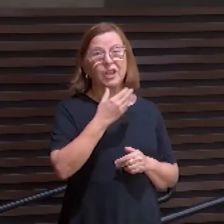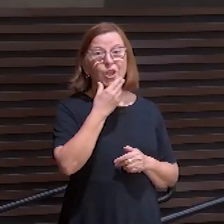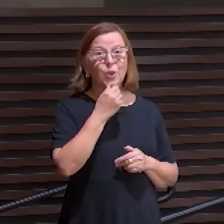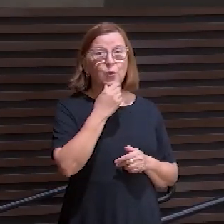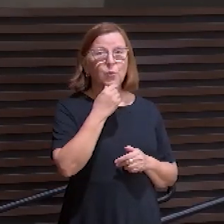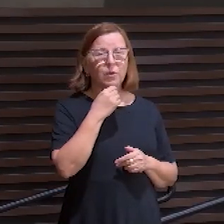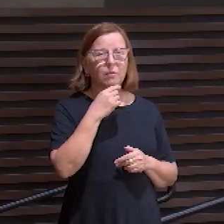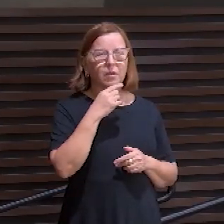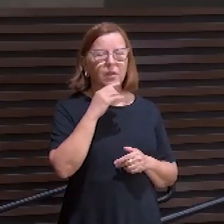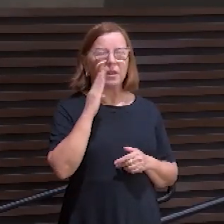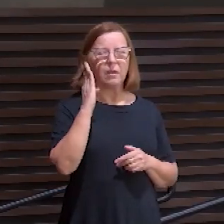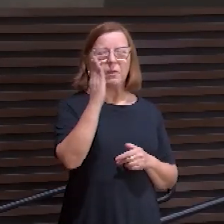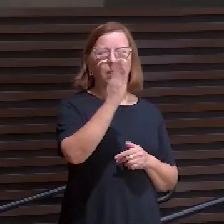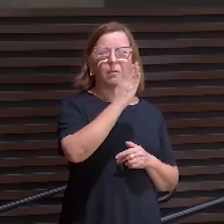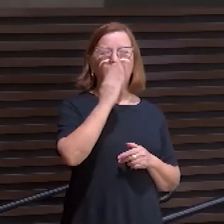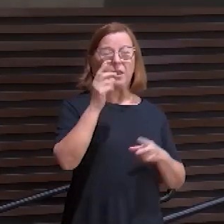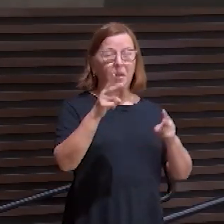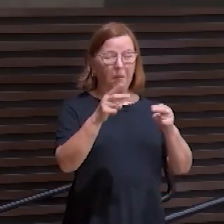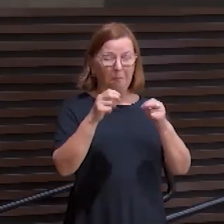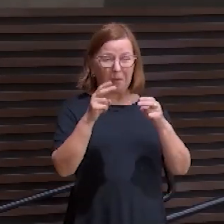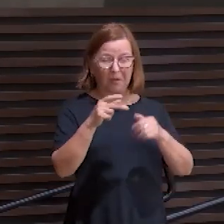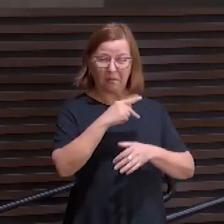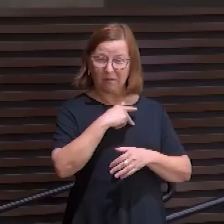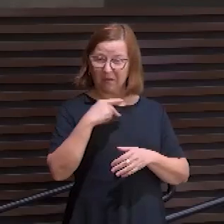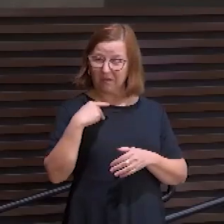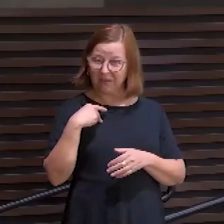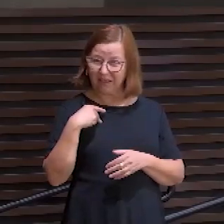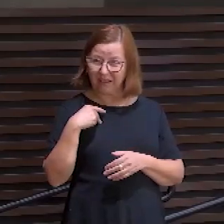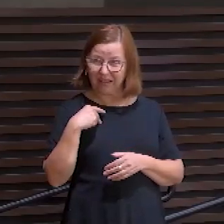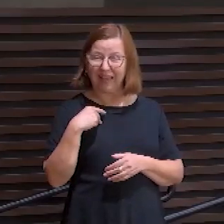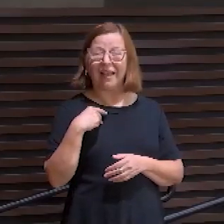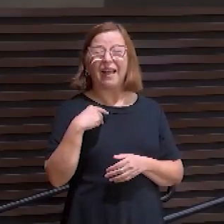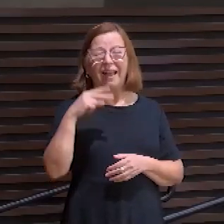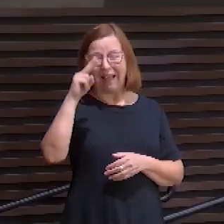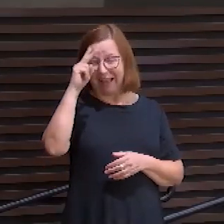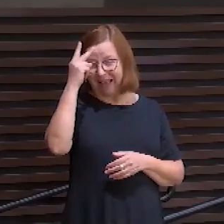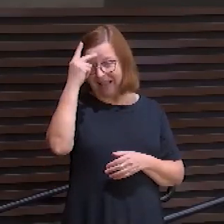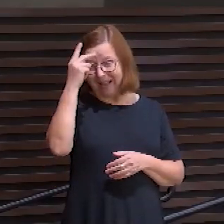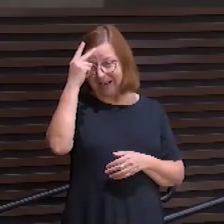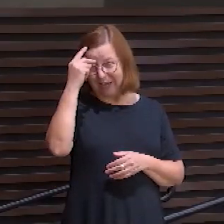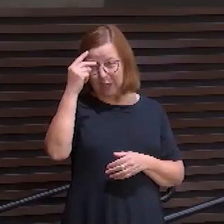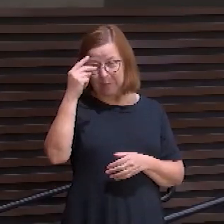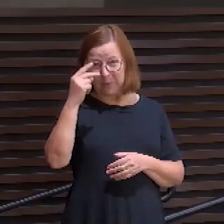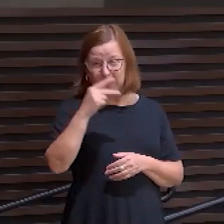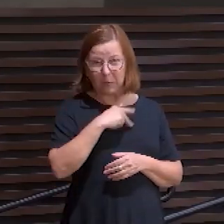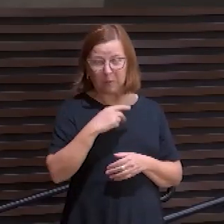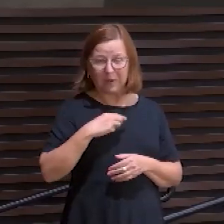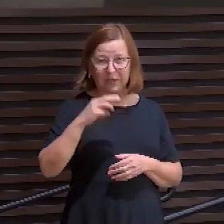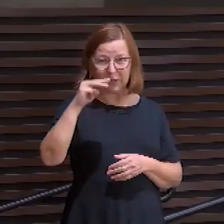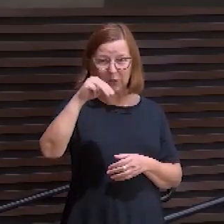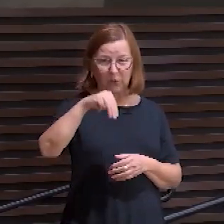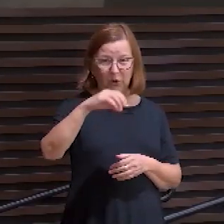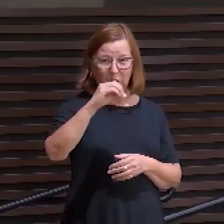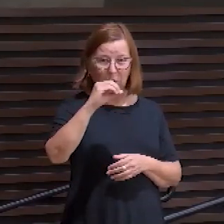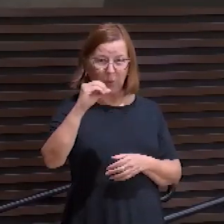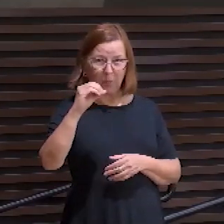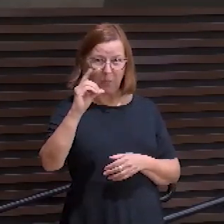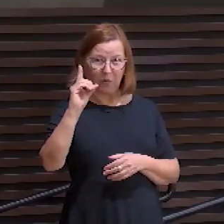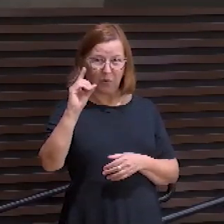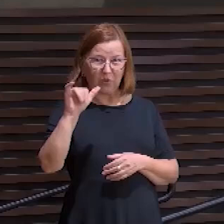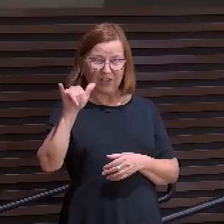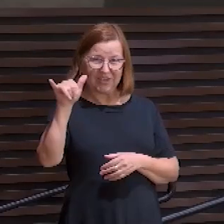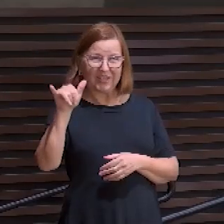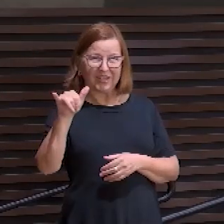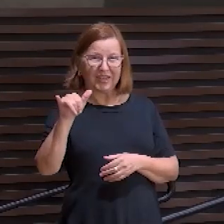que estava ali, aqueles dois. Ele reconheceu o Moody e começou assim: "Oh, com cego